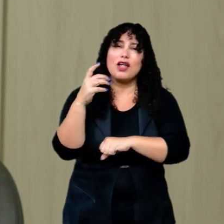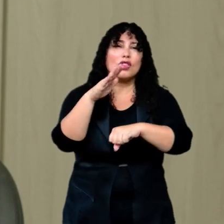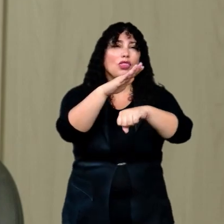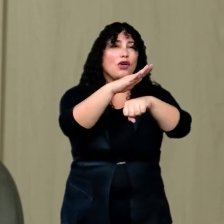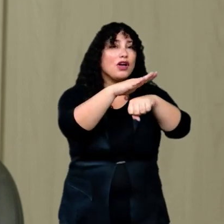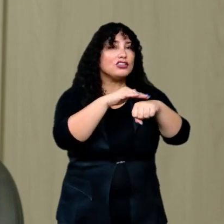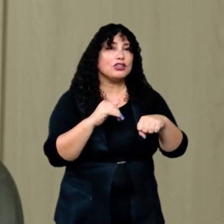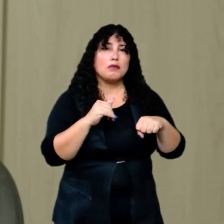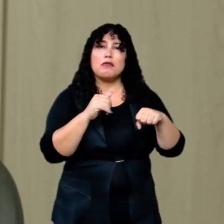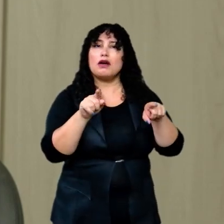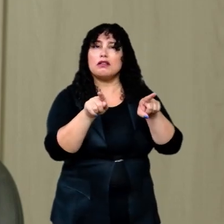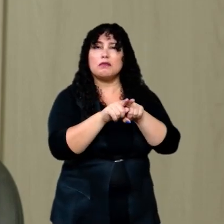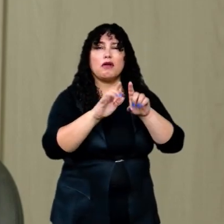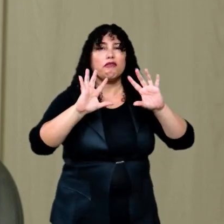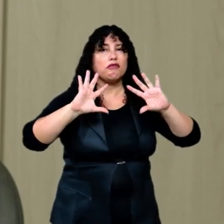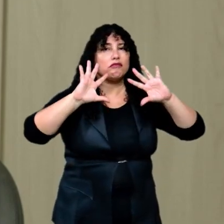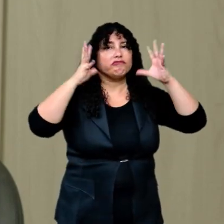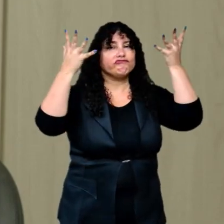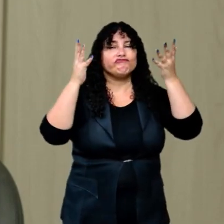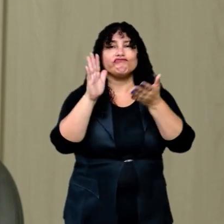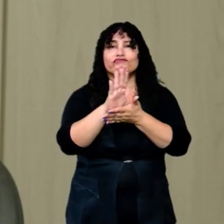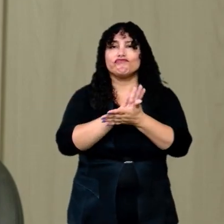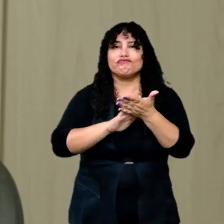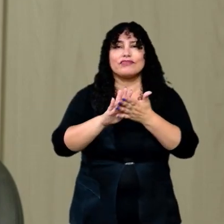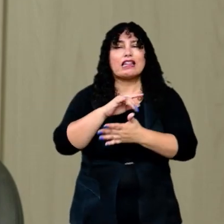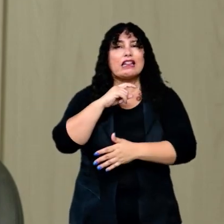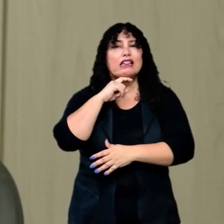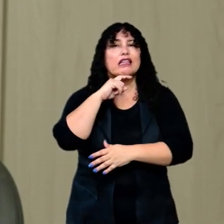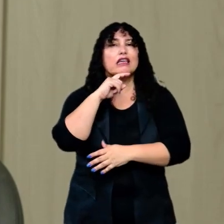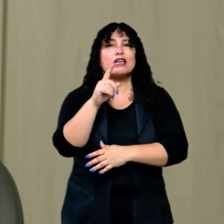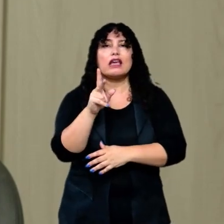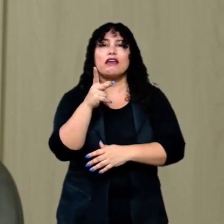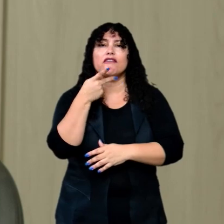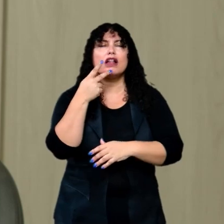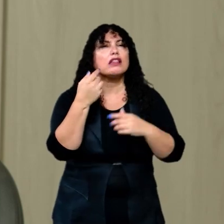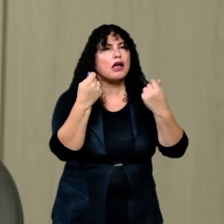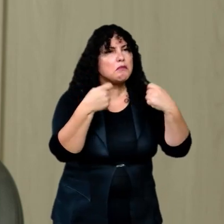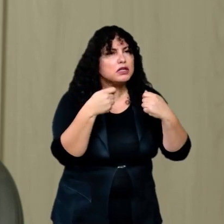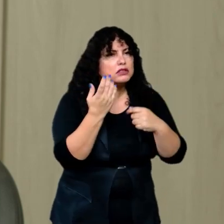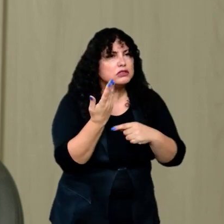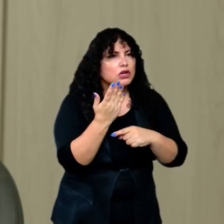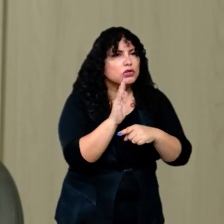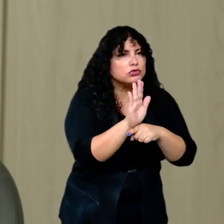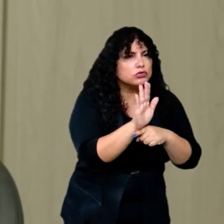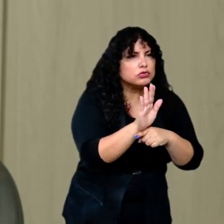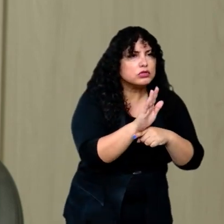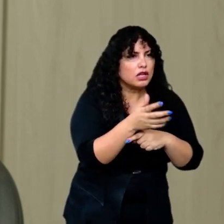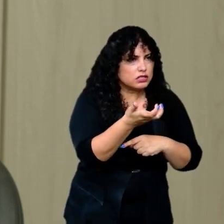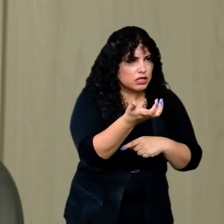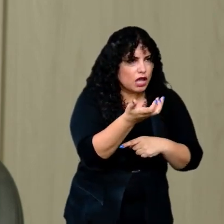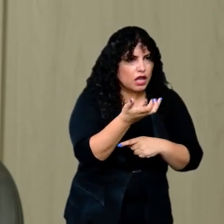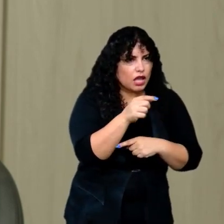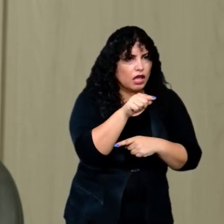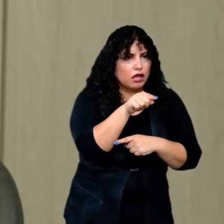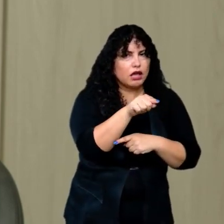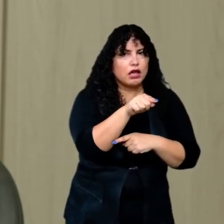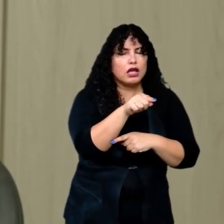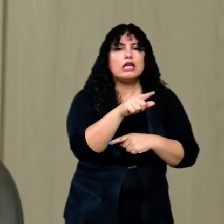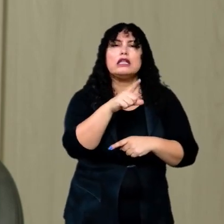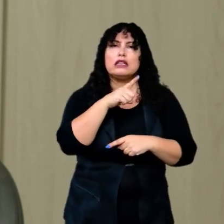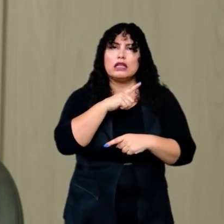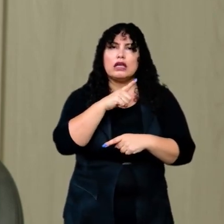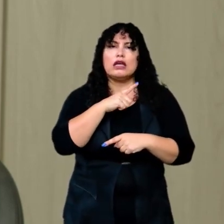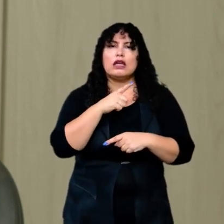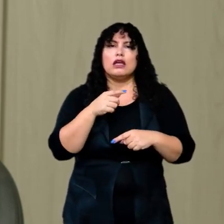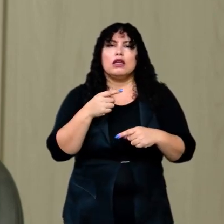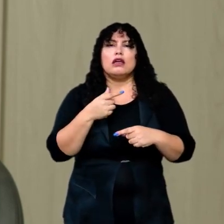para as festas, né? Ninguém chega lá e se você está precisando de ajuda, né? Você quer... A gente tem também